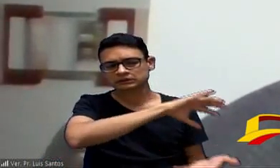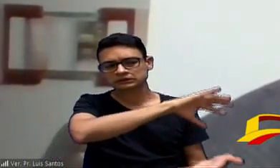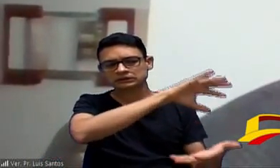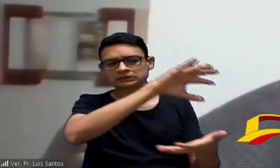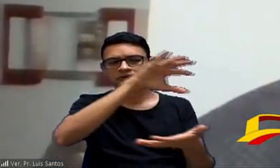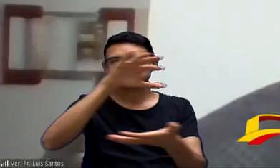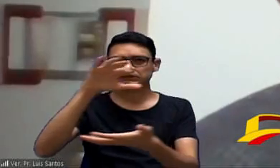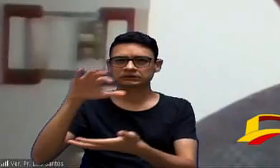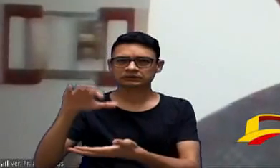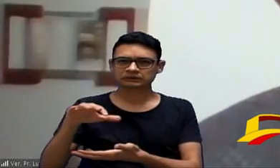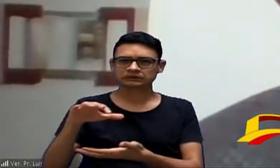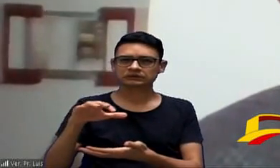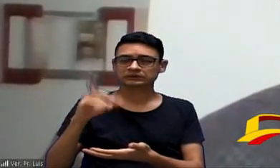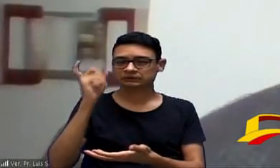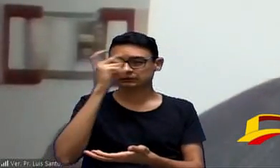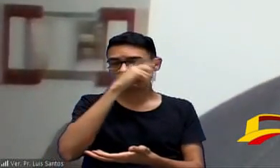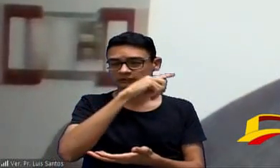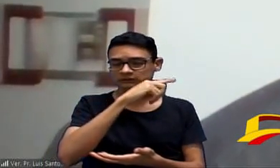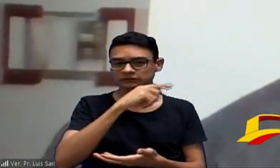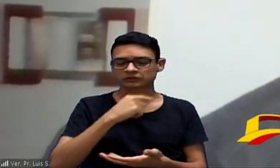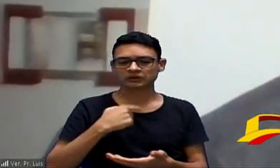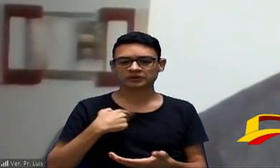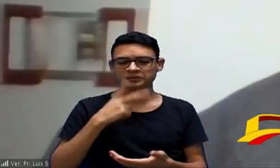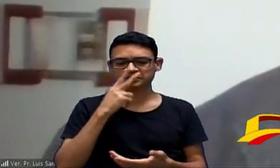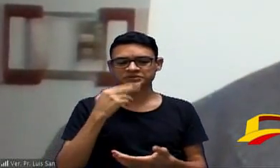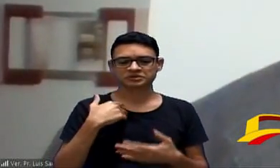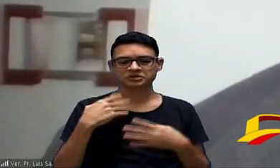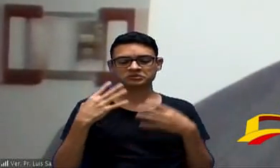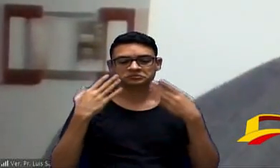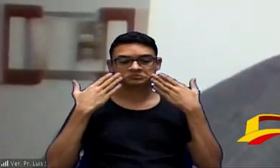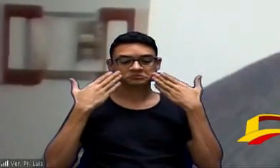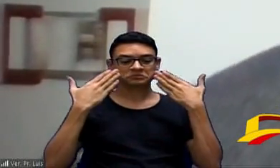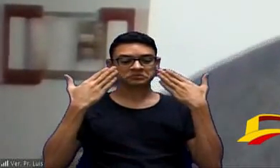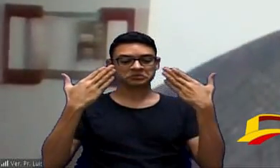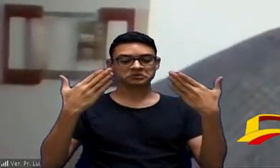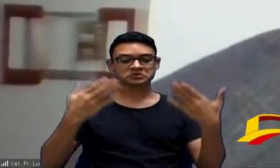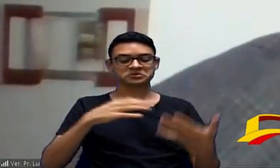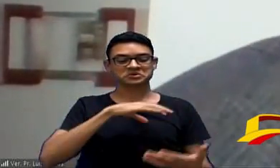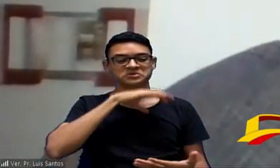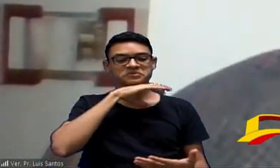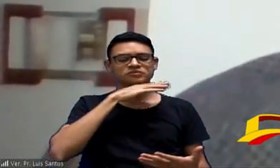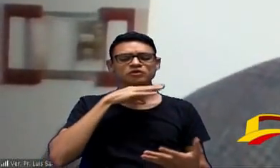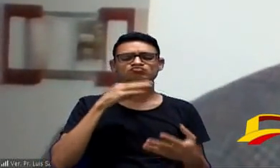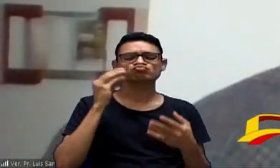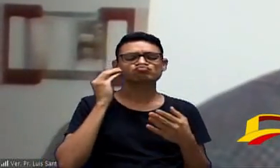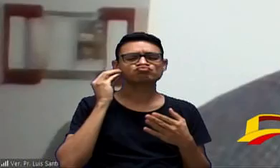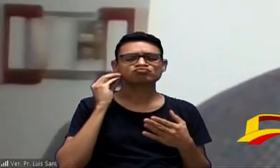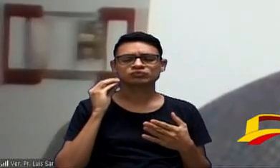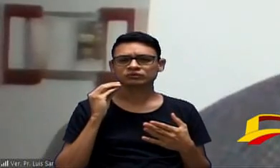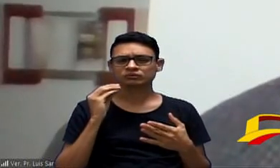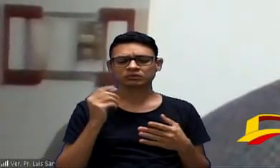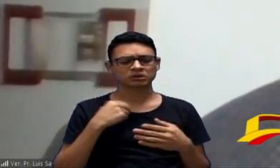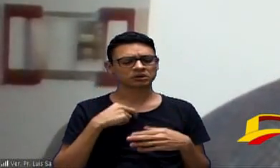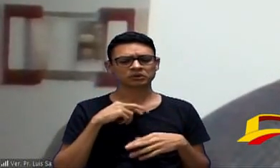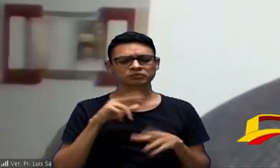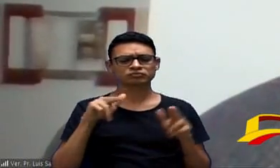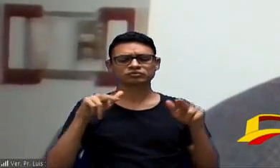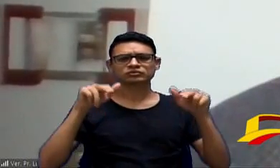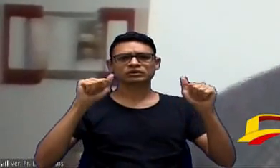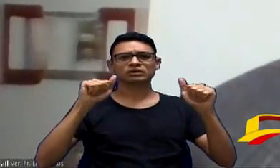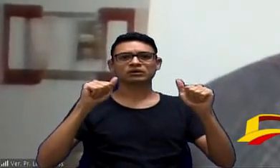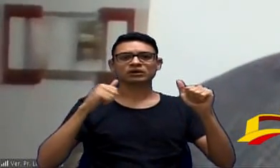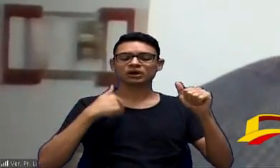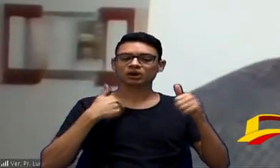Nunca posei aqui de amante dos animais, beijando animais, não faço isso. Eu cuido,